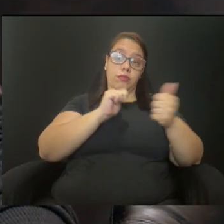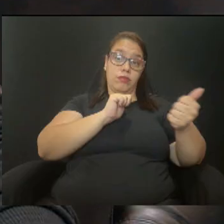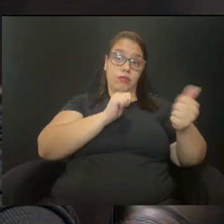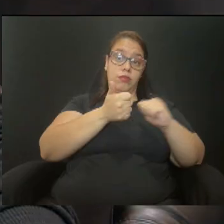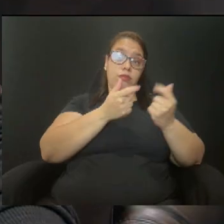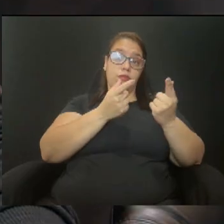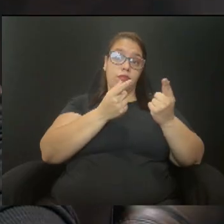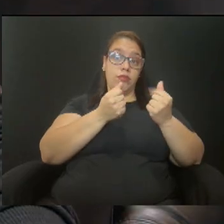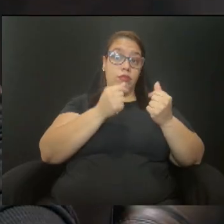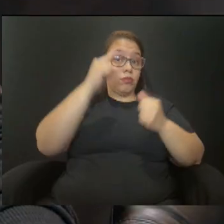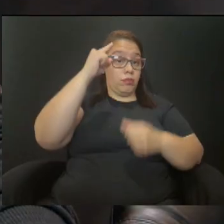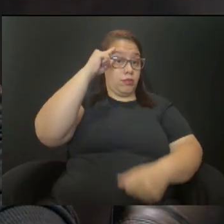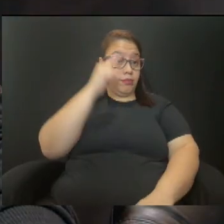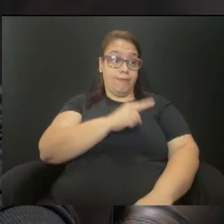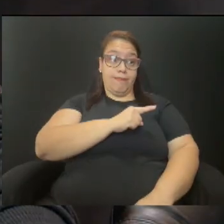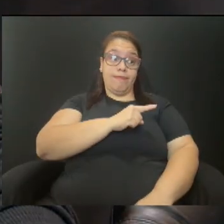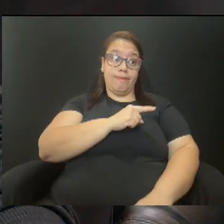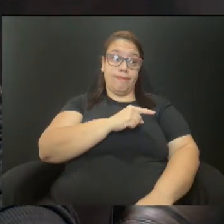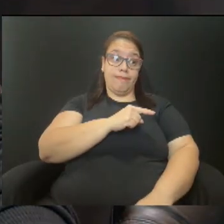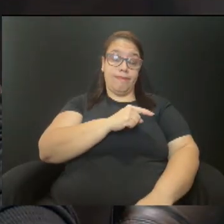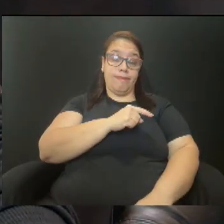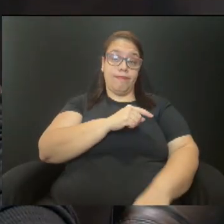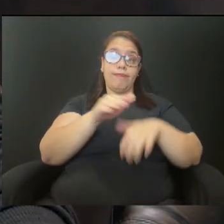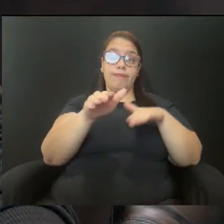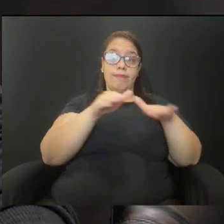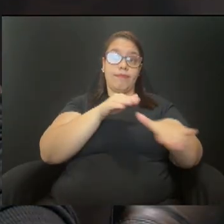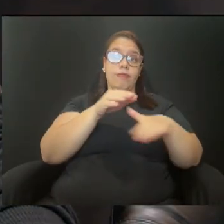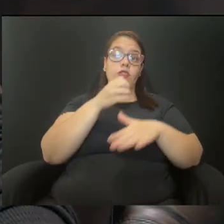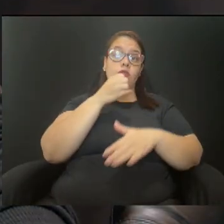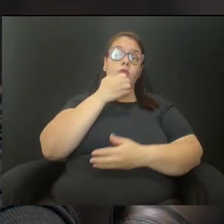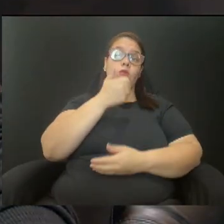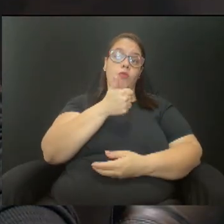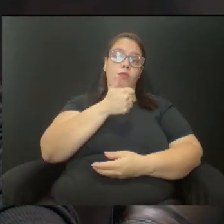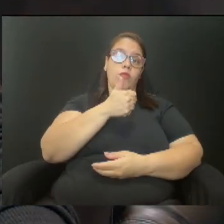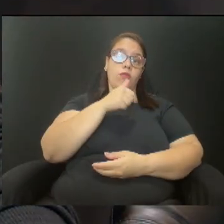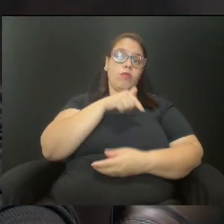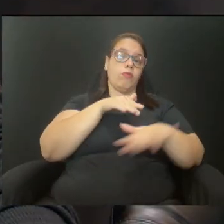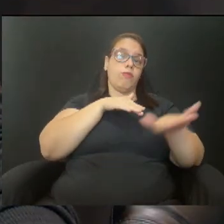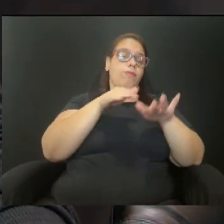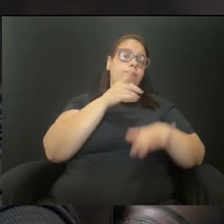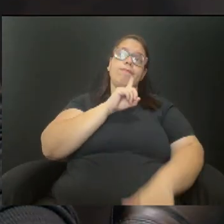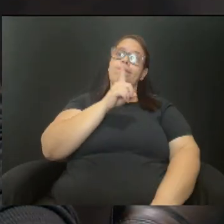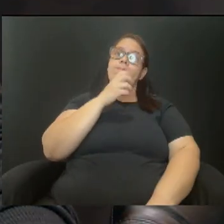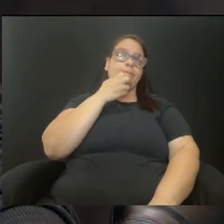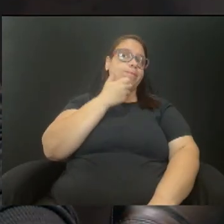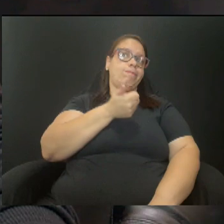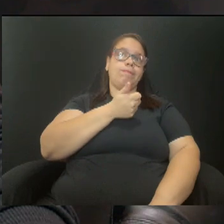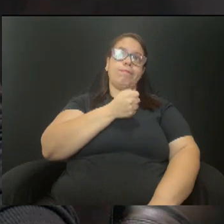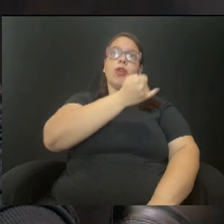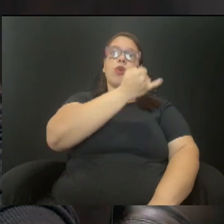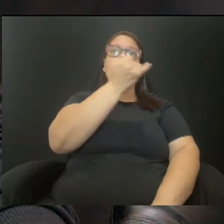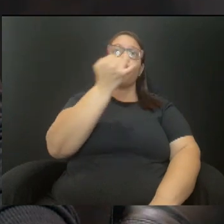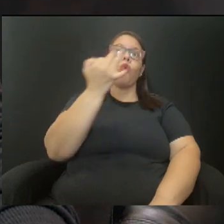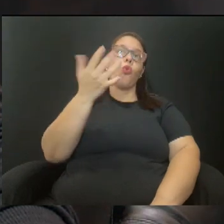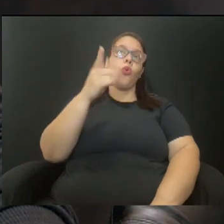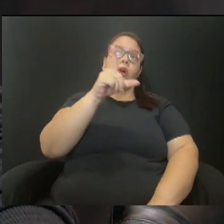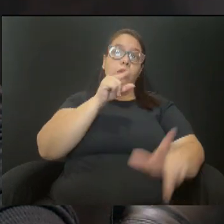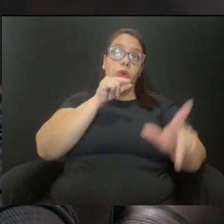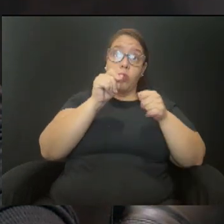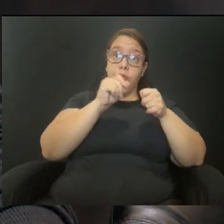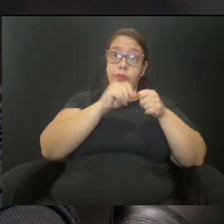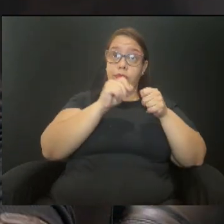dele. No momento, foi bom? Foi bom. Nesse momento não tá bom. Quais são os caminhos que eu posso fazer? Ah, não tenho